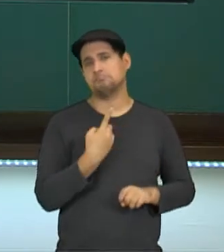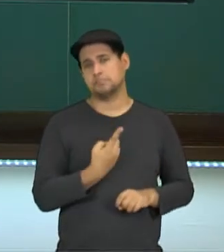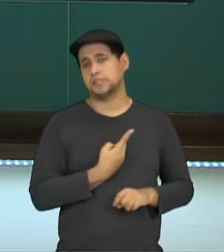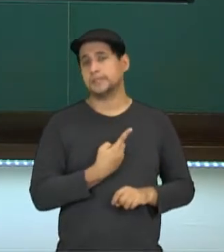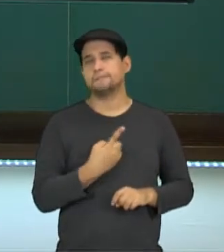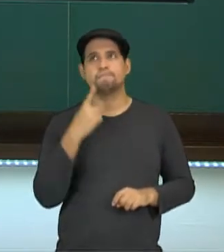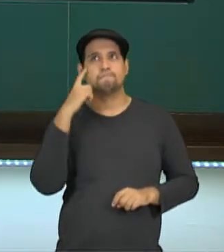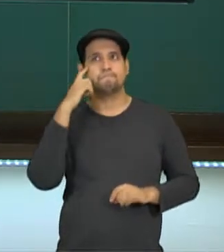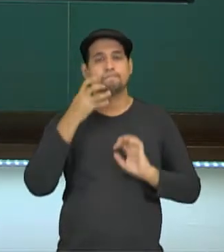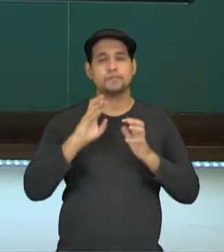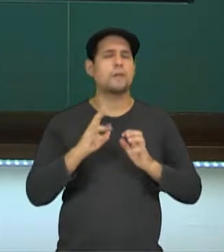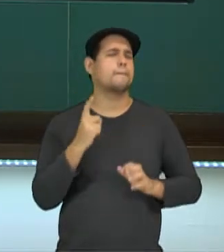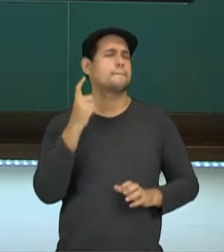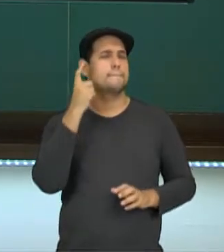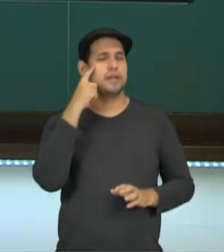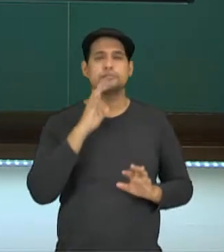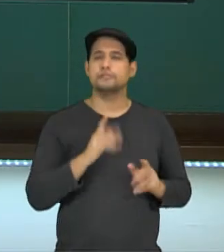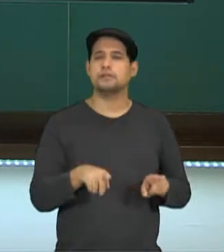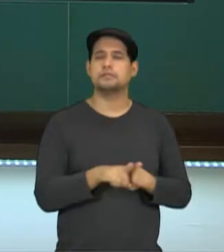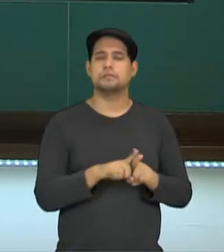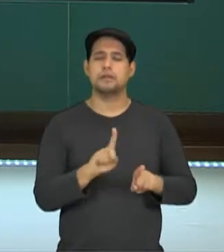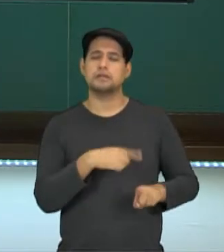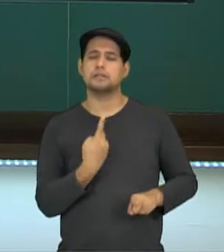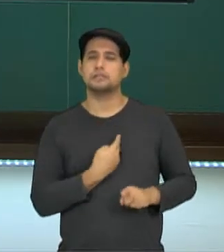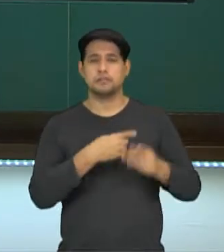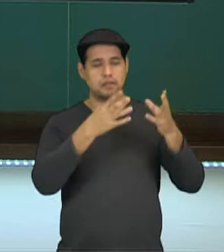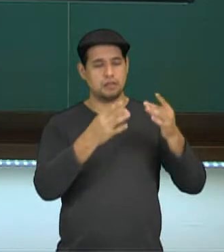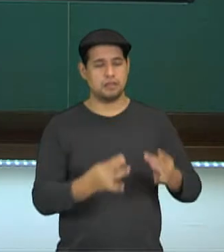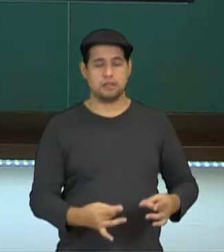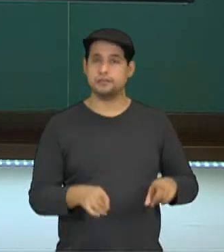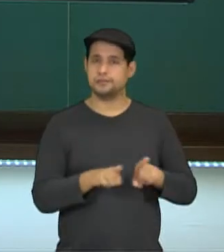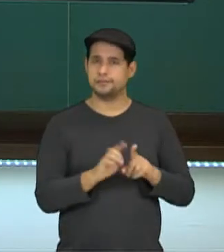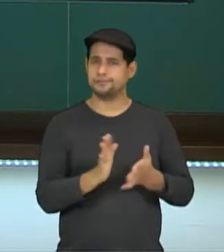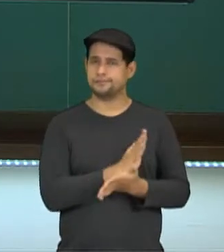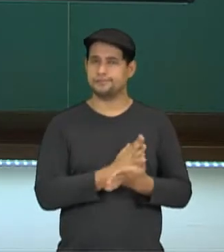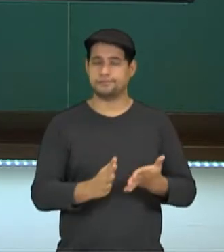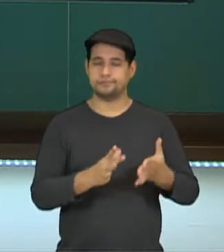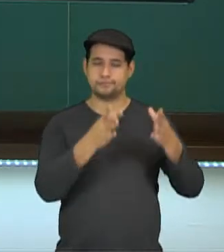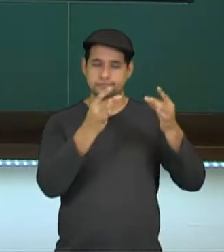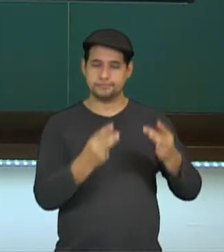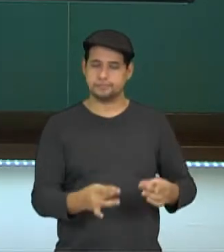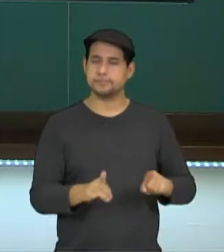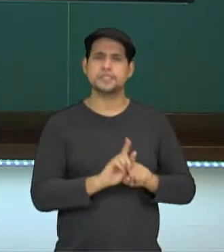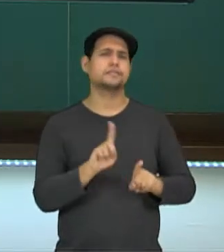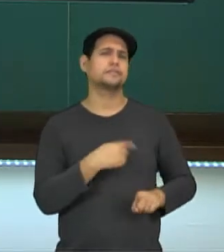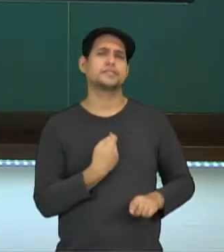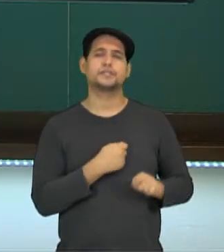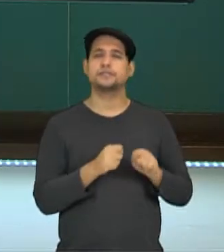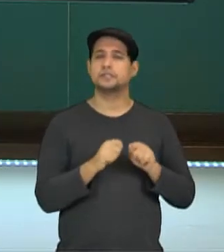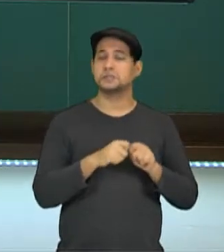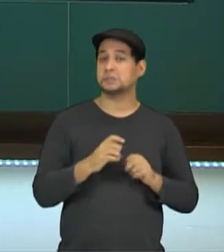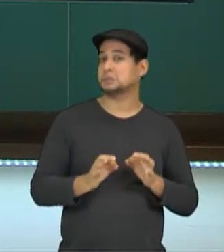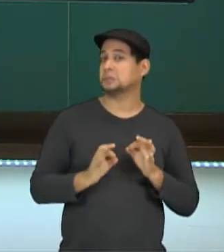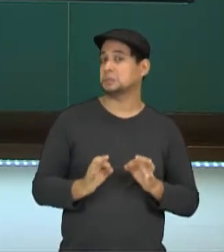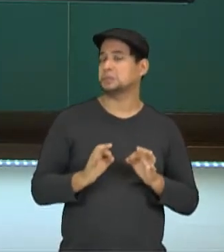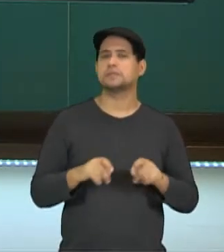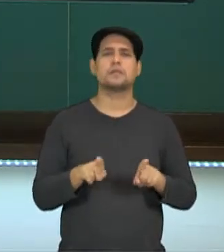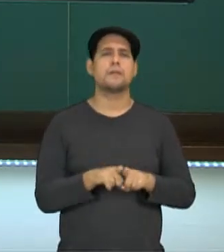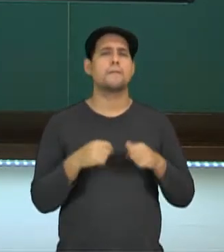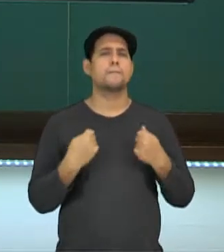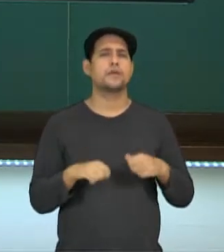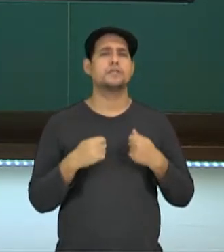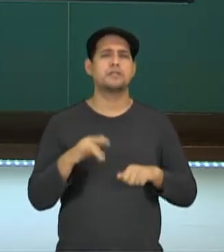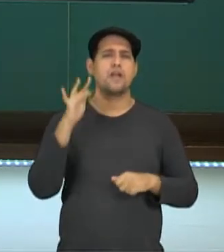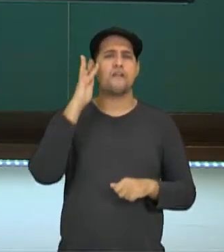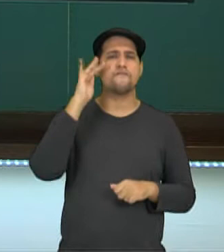o nosso inconsciente pensa para a gente, para que a gente possa definir. Algumas escolhas nós fazemos conscientemente e devemos